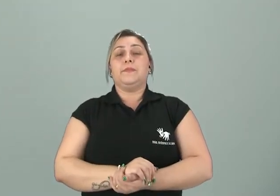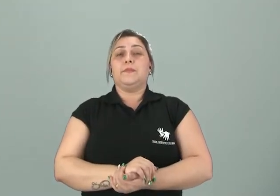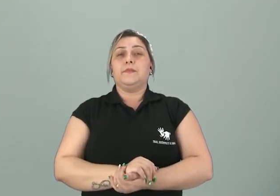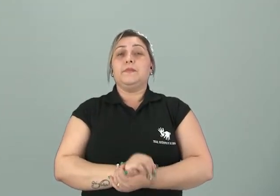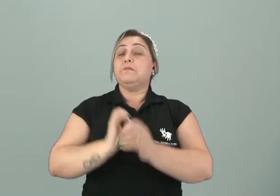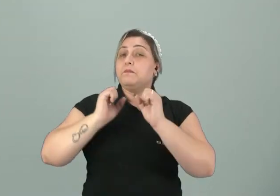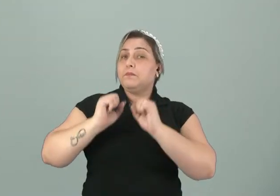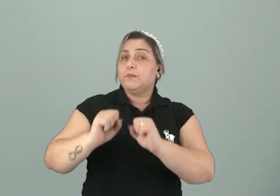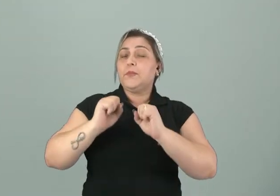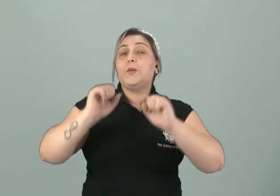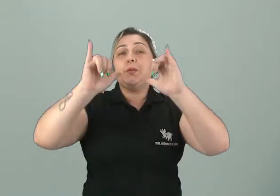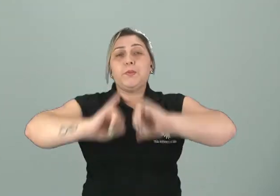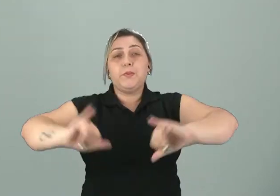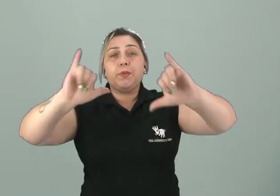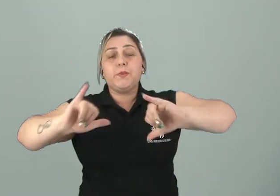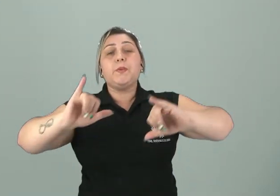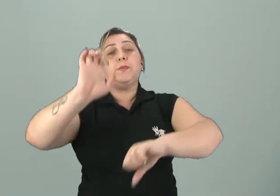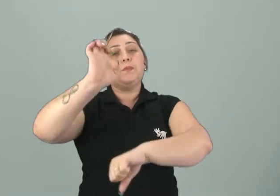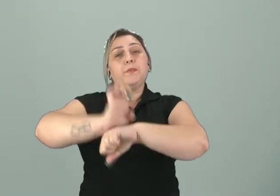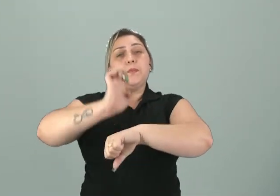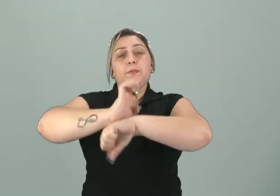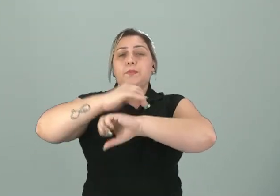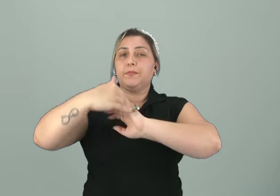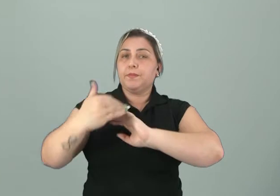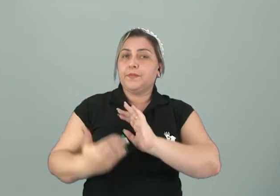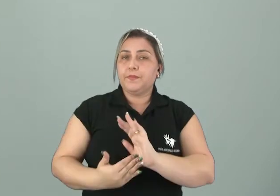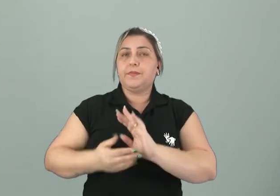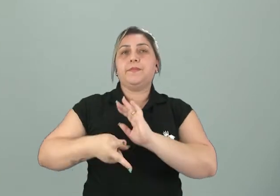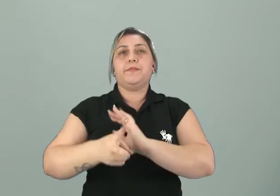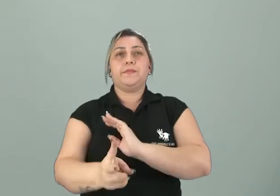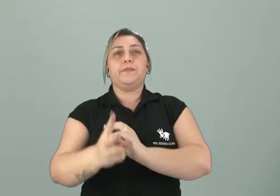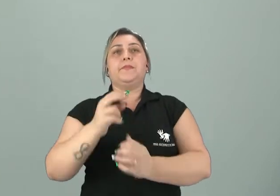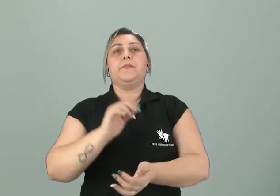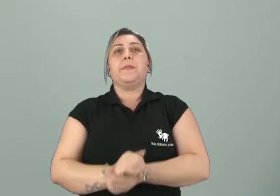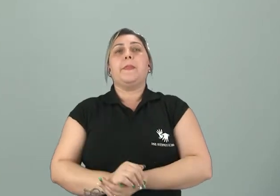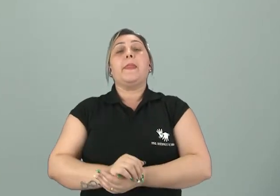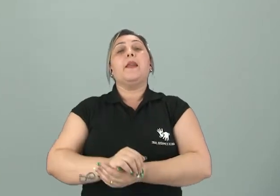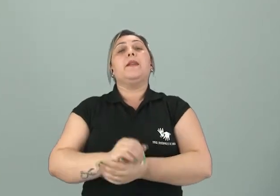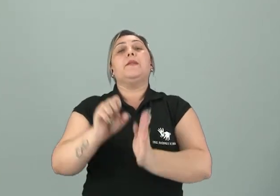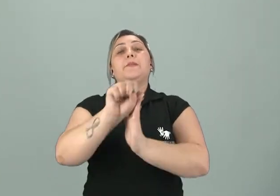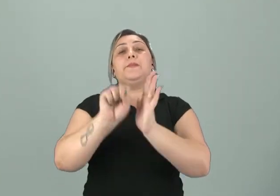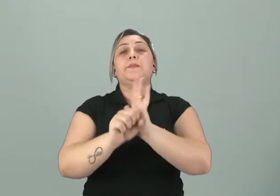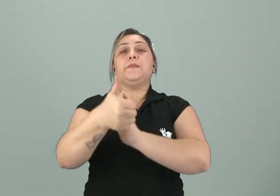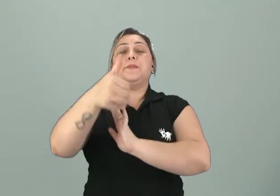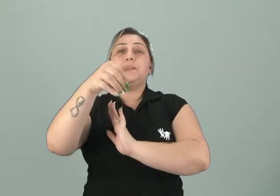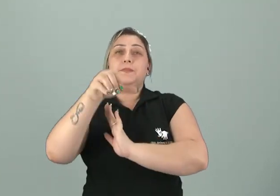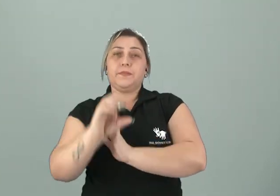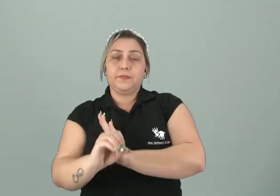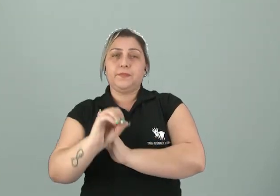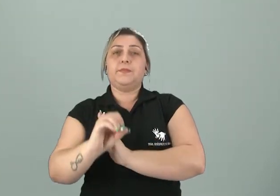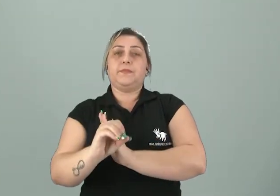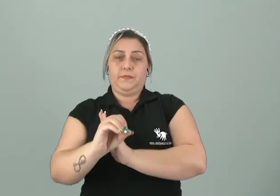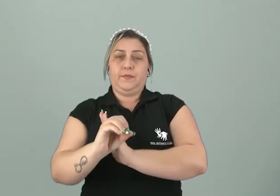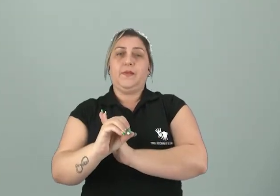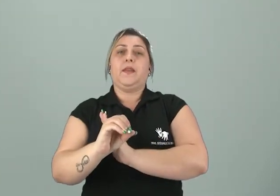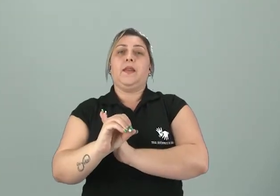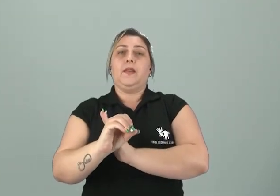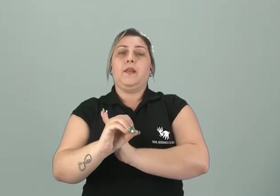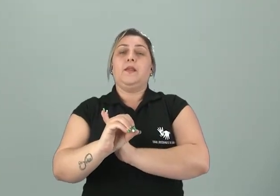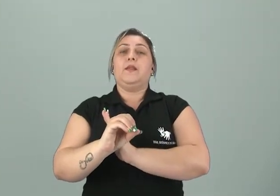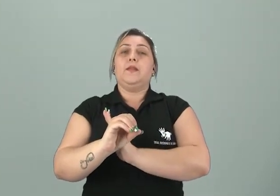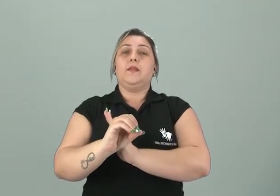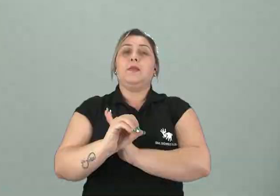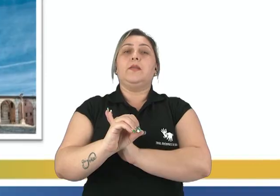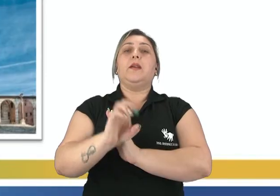como uma religião que possa ser propagada pelo Estado, certo? Continuando lá, no século X,